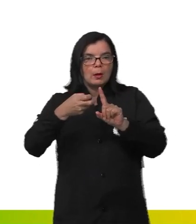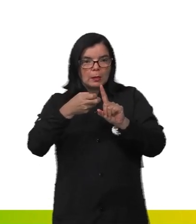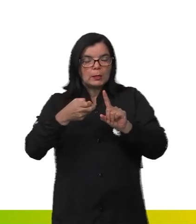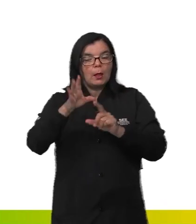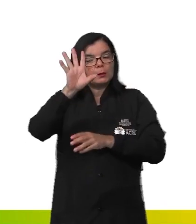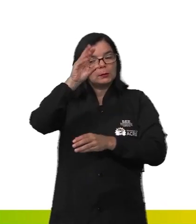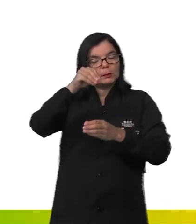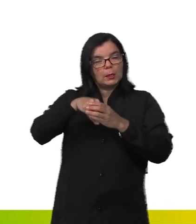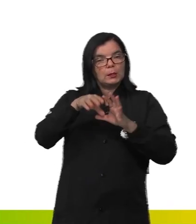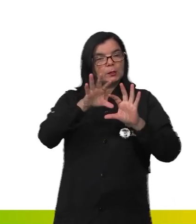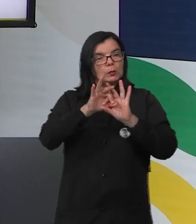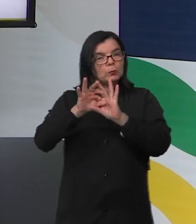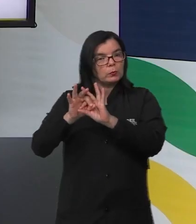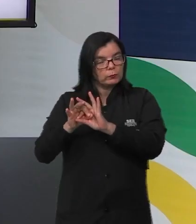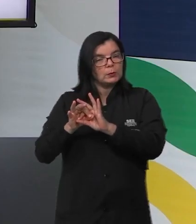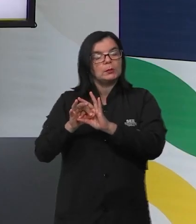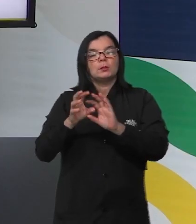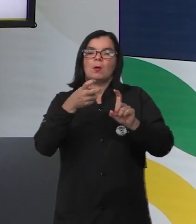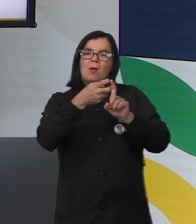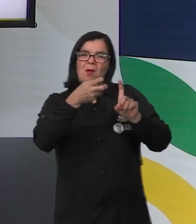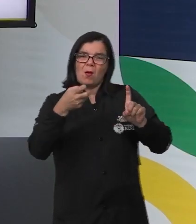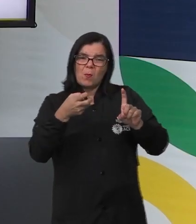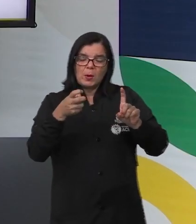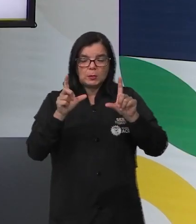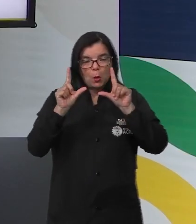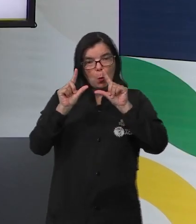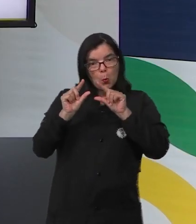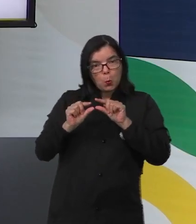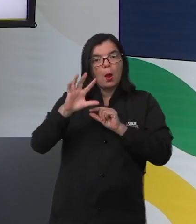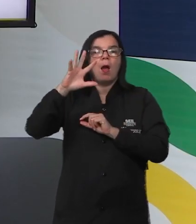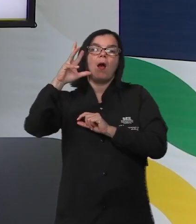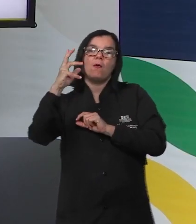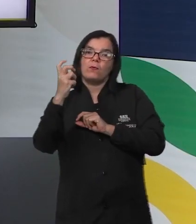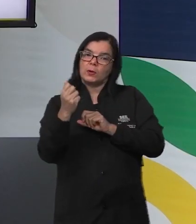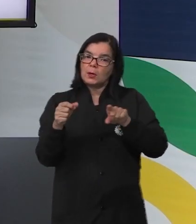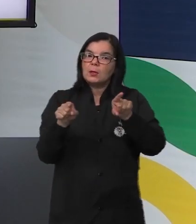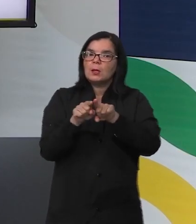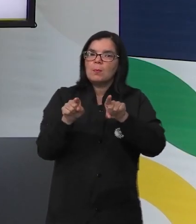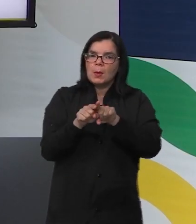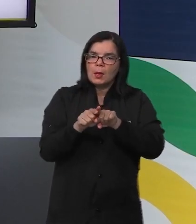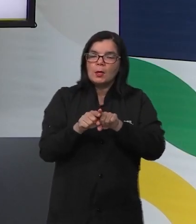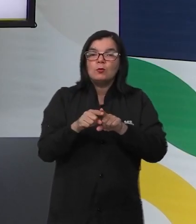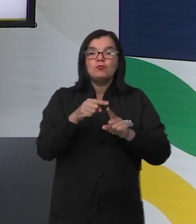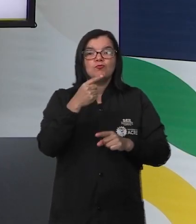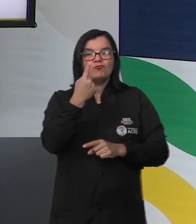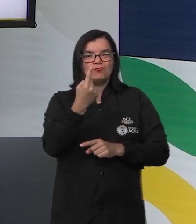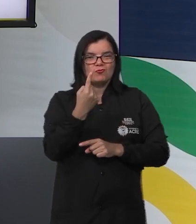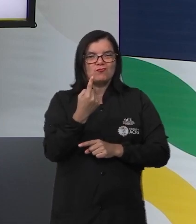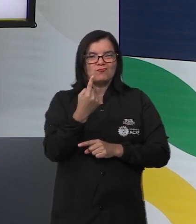dentro desse contexto. Indígenas represados, a africana também. Em detrimento do quê? De uma